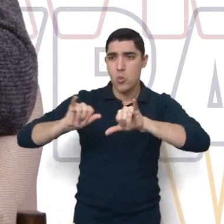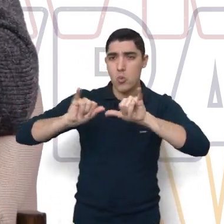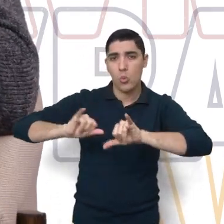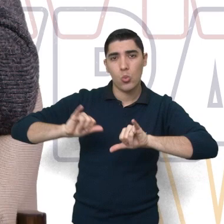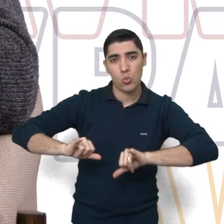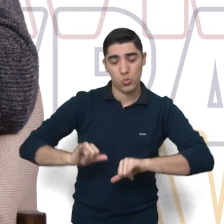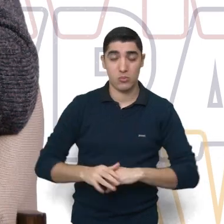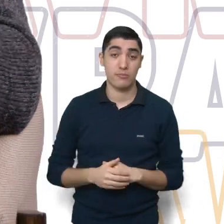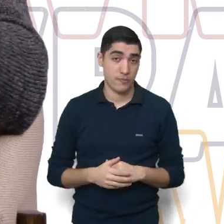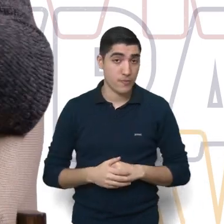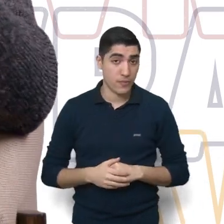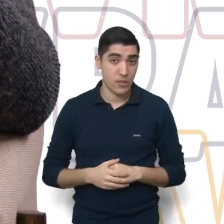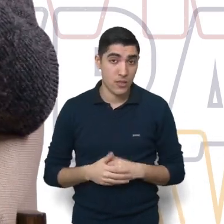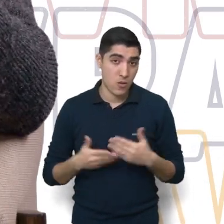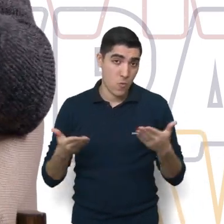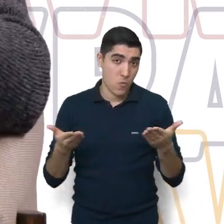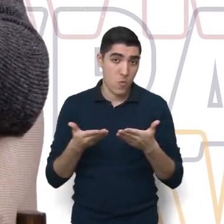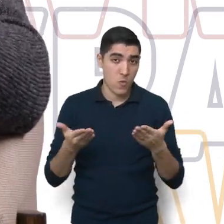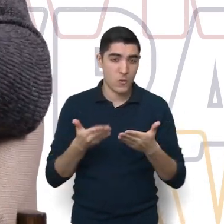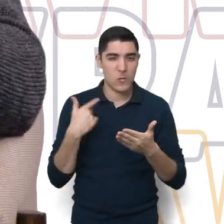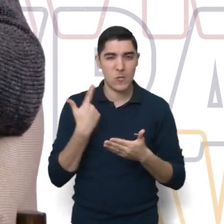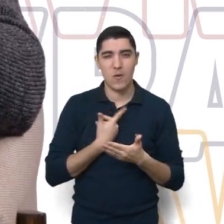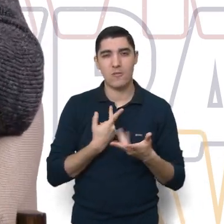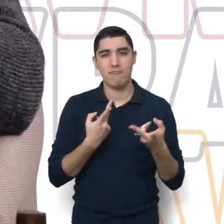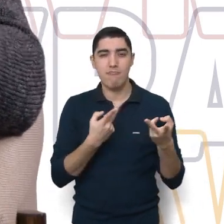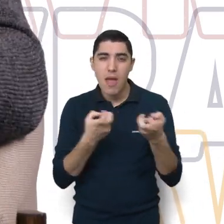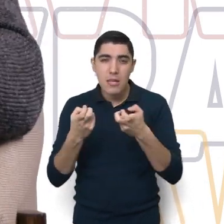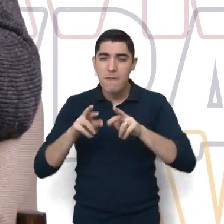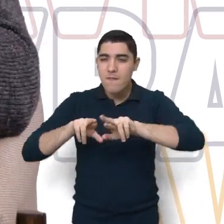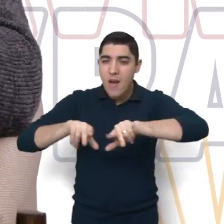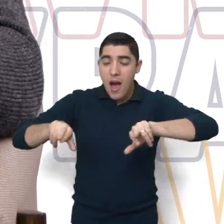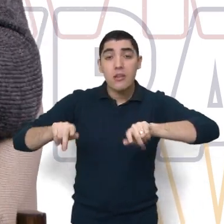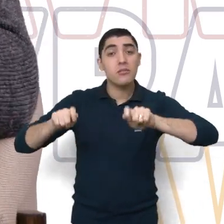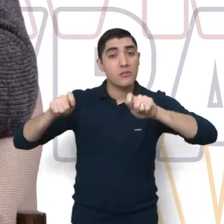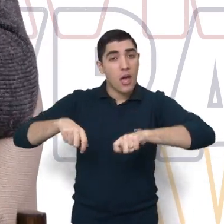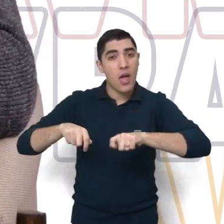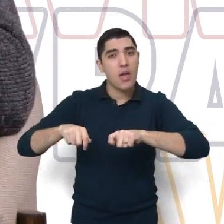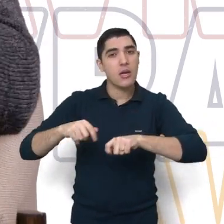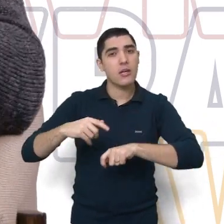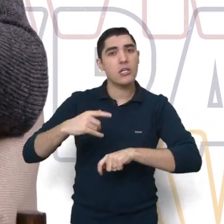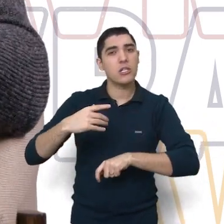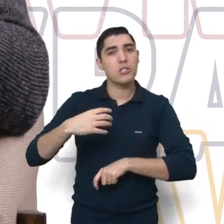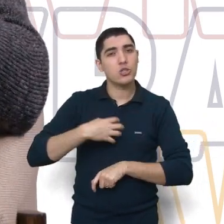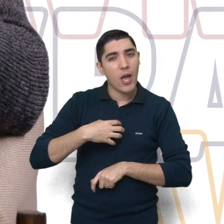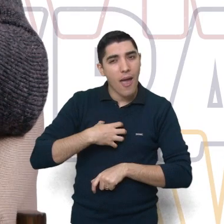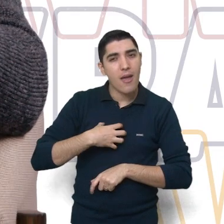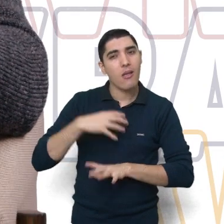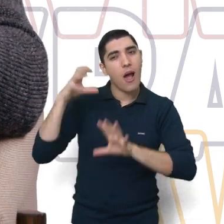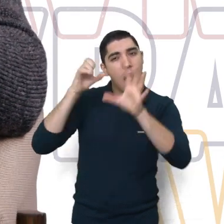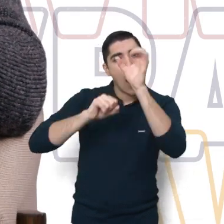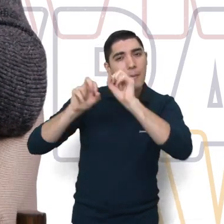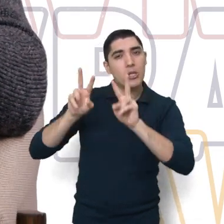né existem diversas formas de você estar trabalhando essas questões ambientais